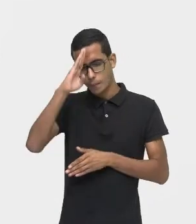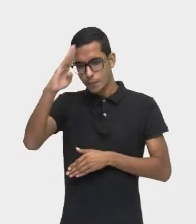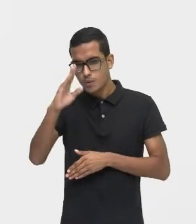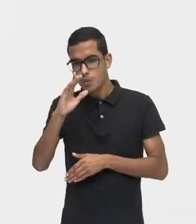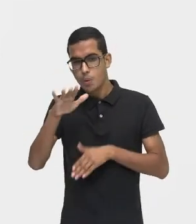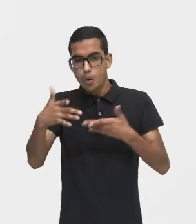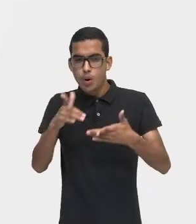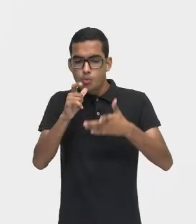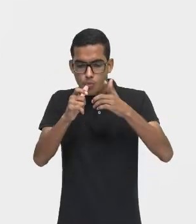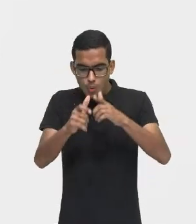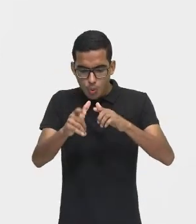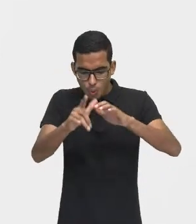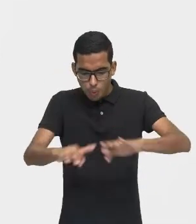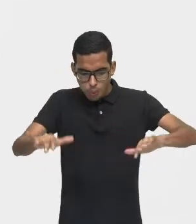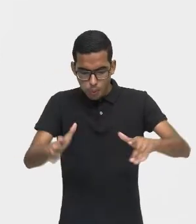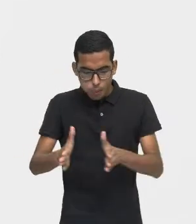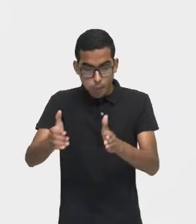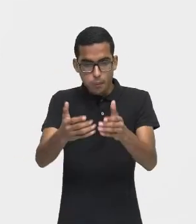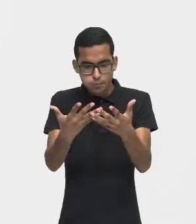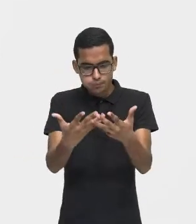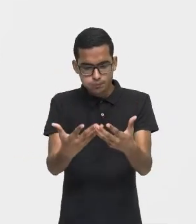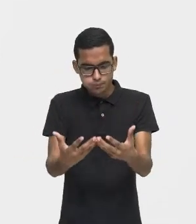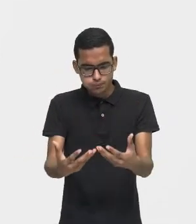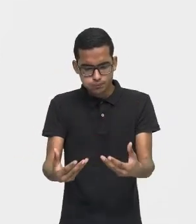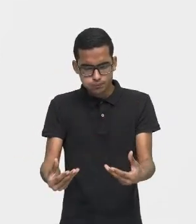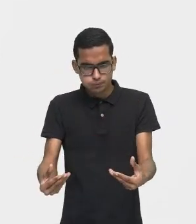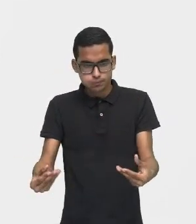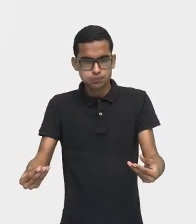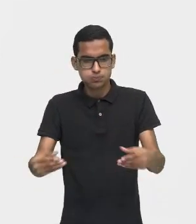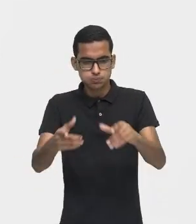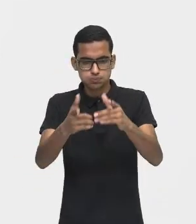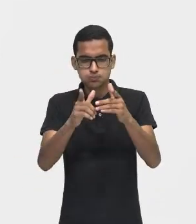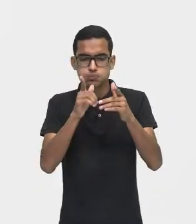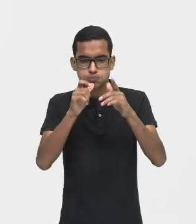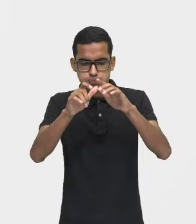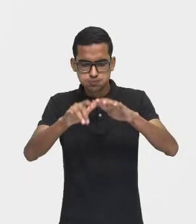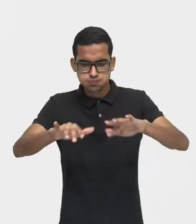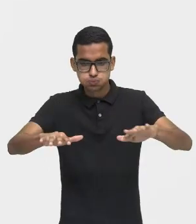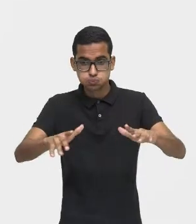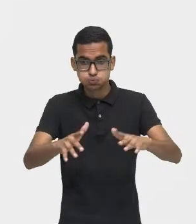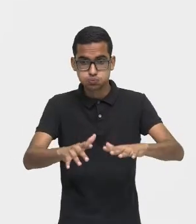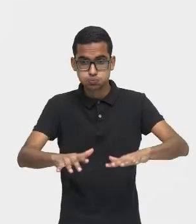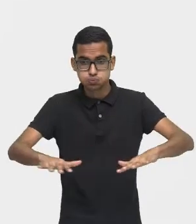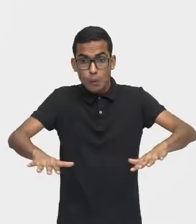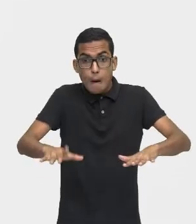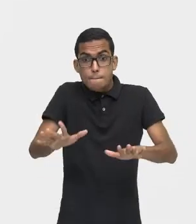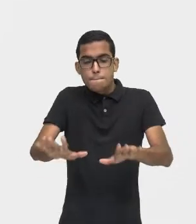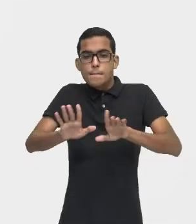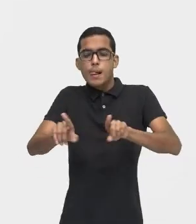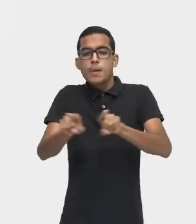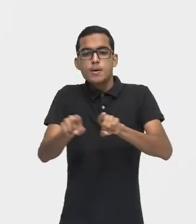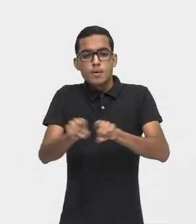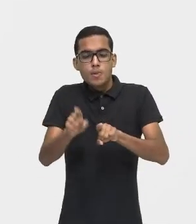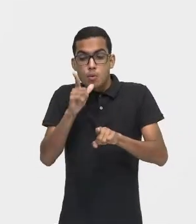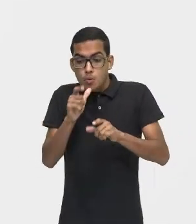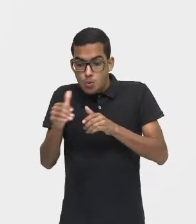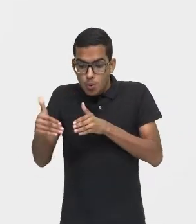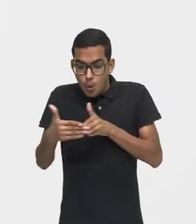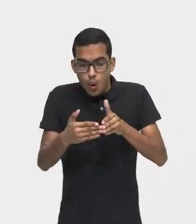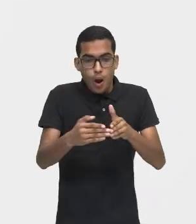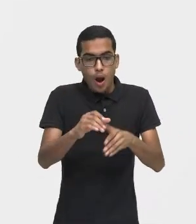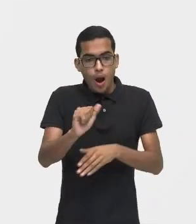ele está baixando na vazante. Mas também o rio Amazonas, ele também vai ter uma certa